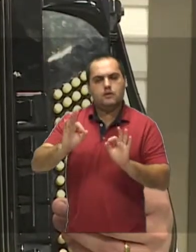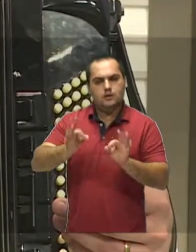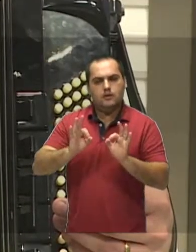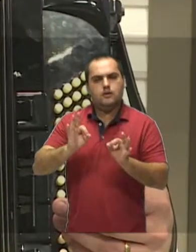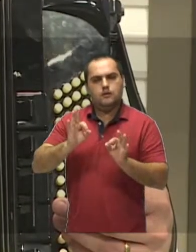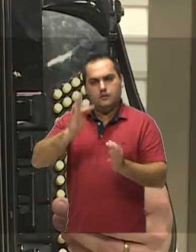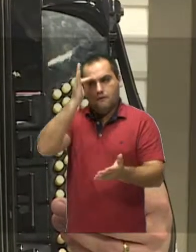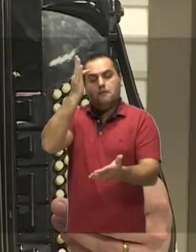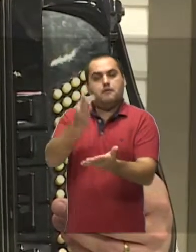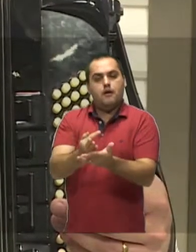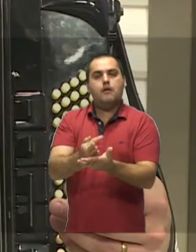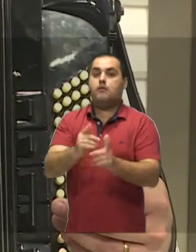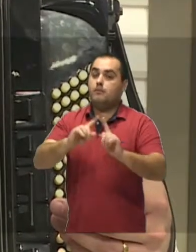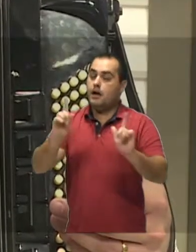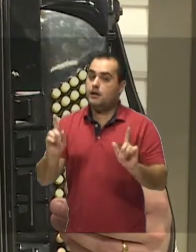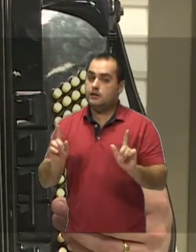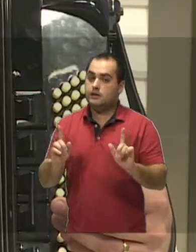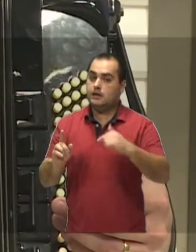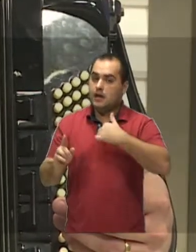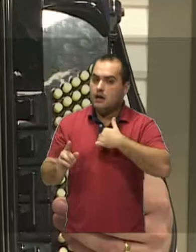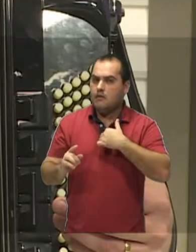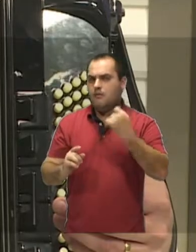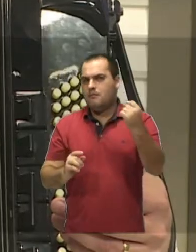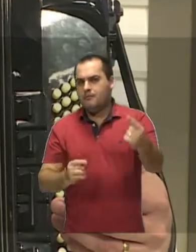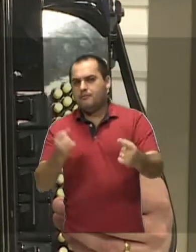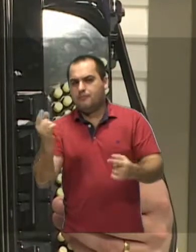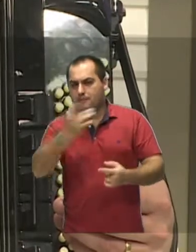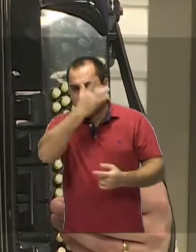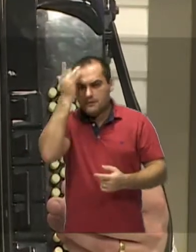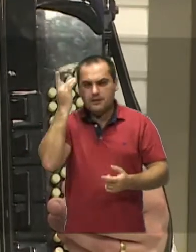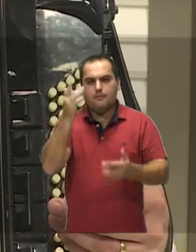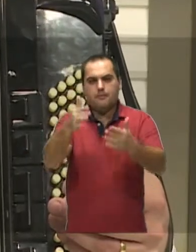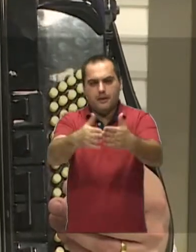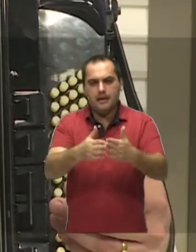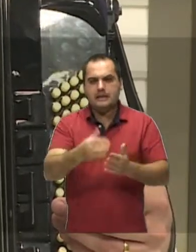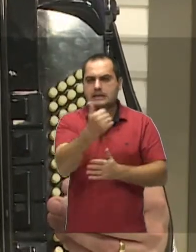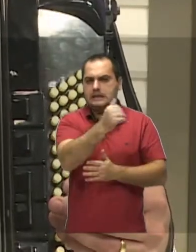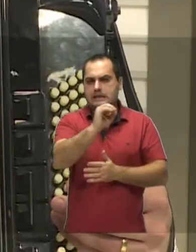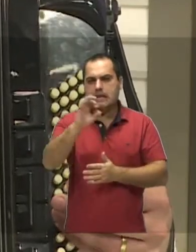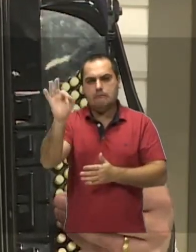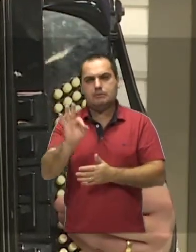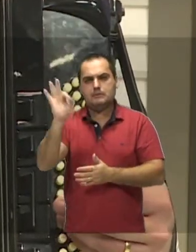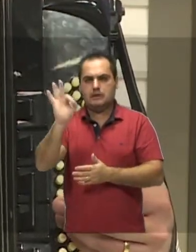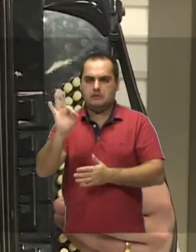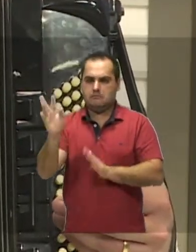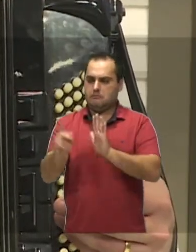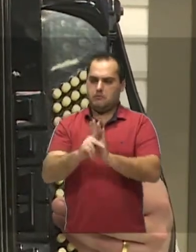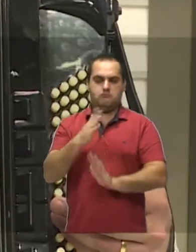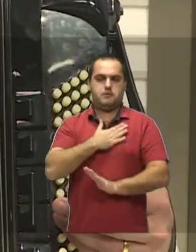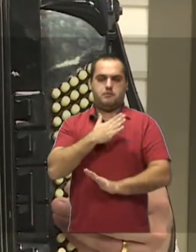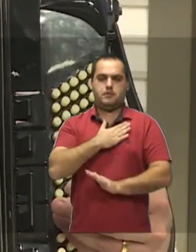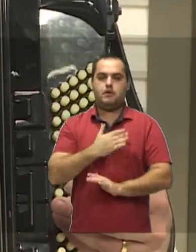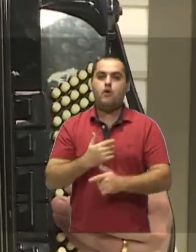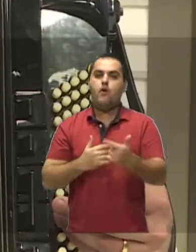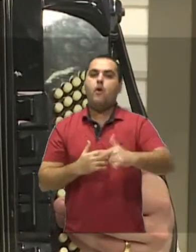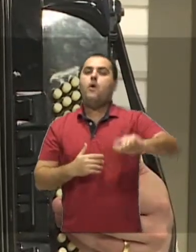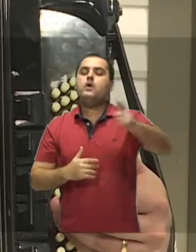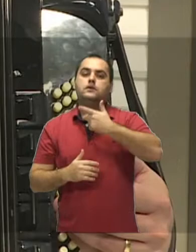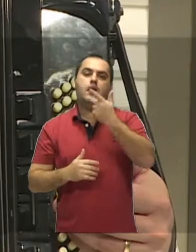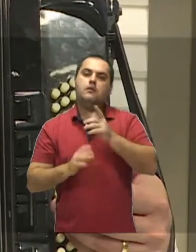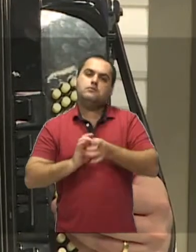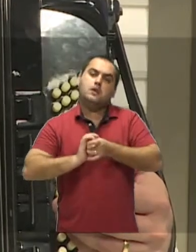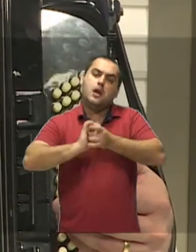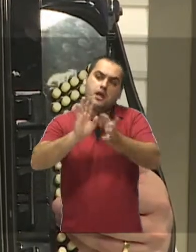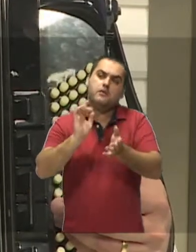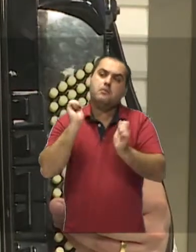Mas alguns artistas eles pedem 100% de fidelidade, outros te deixam à vontade para